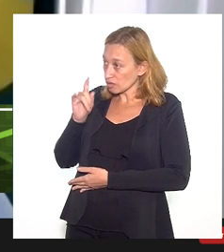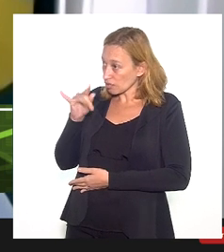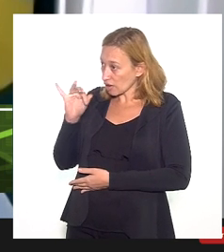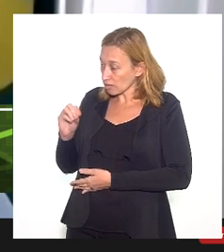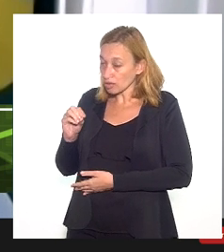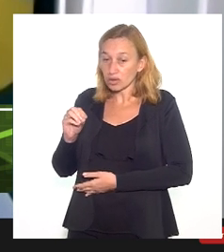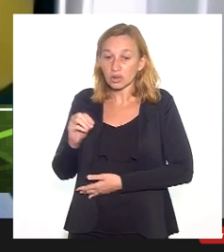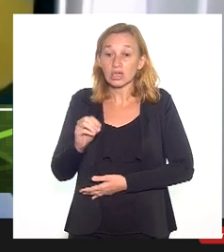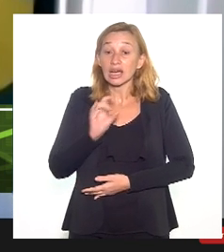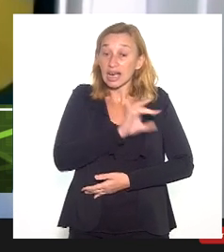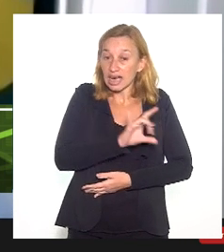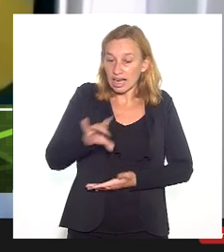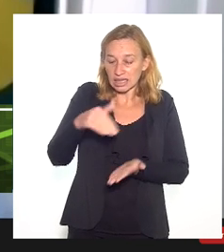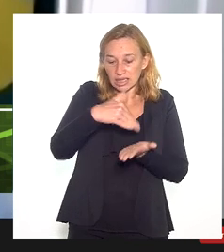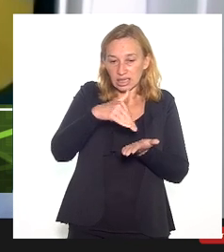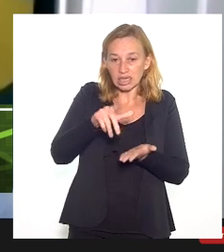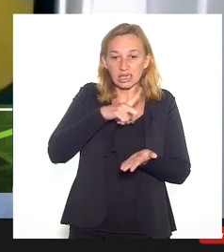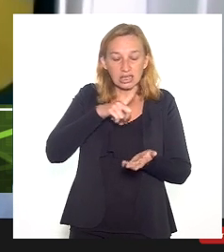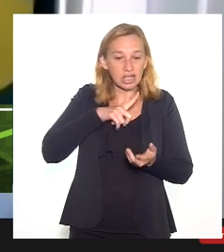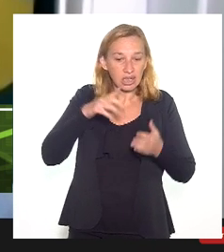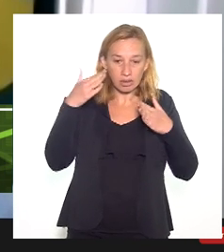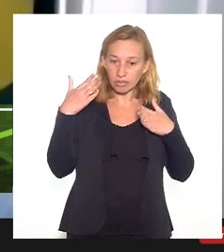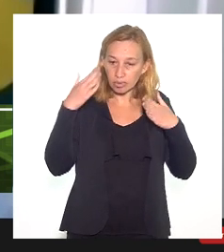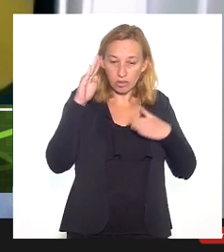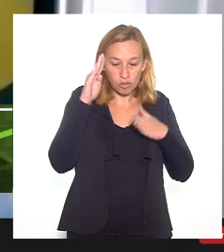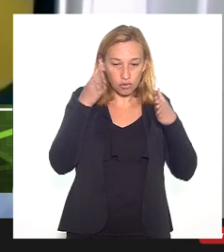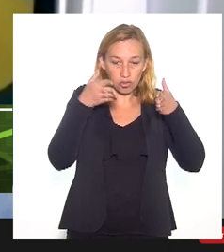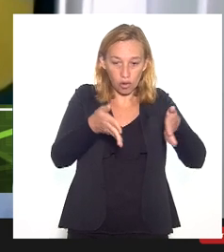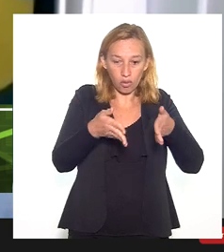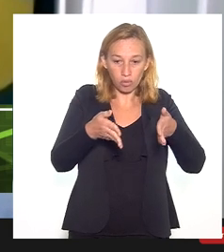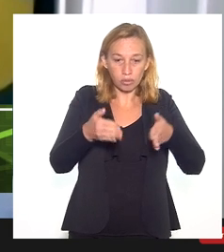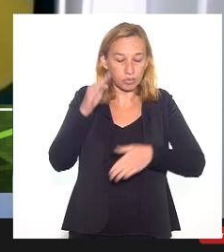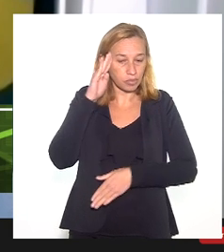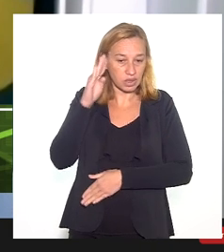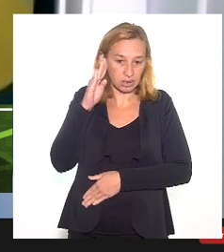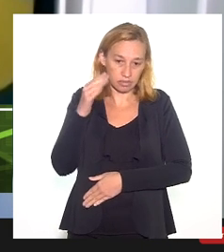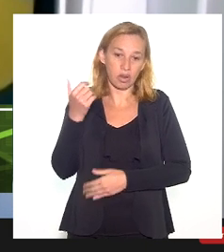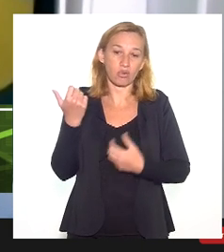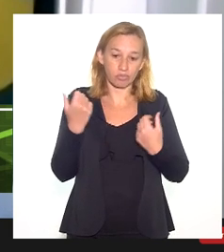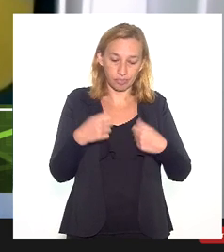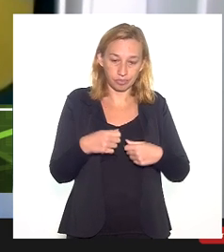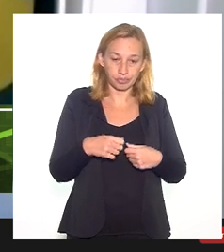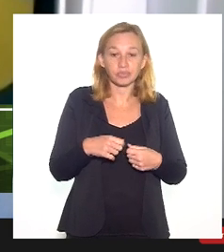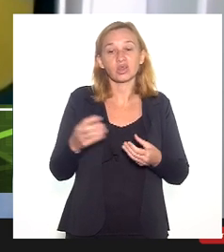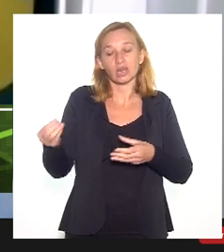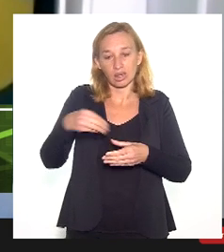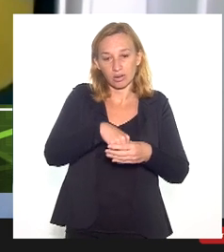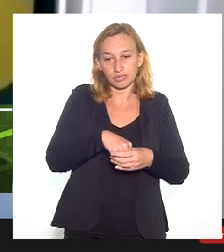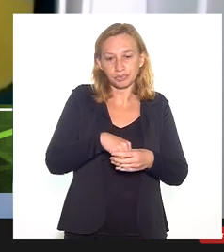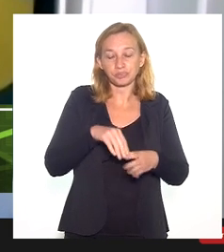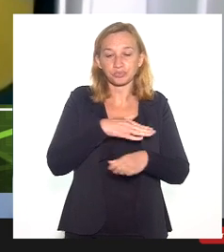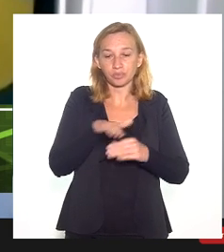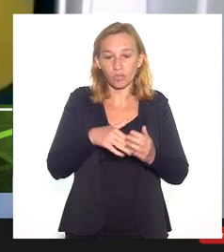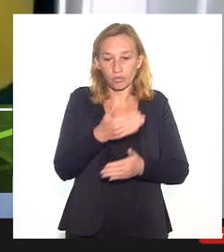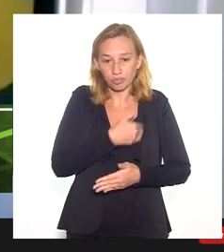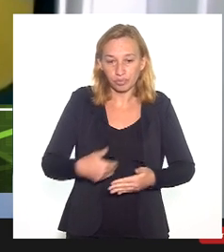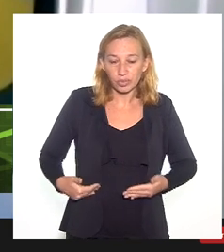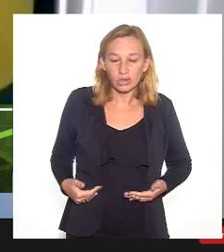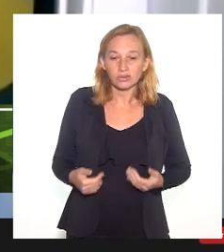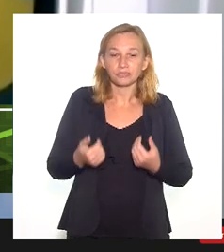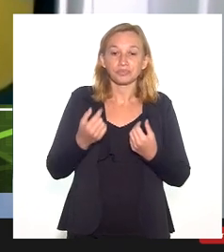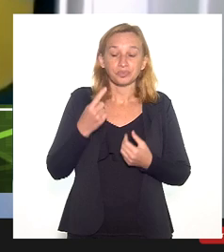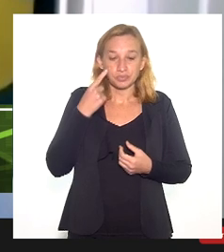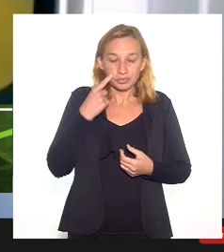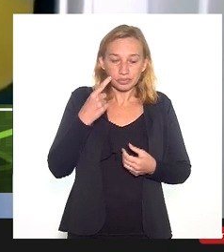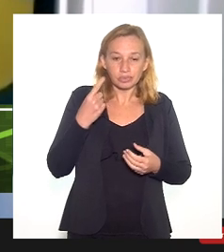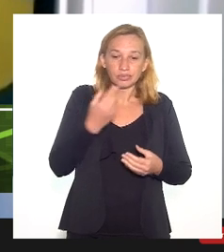tenha as suas prioridades e temas centrais que deverão ser incluídos na pauta do governo como um todo para ver se o